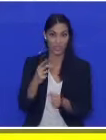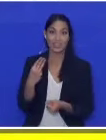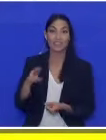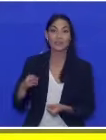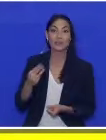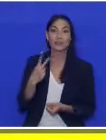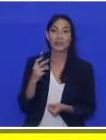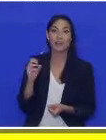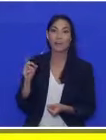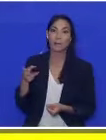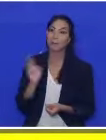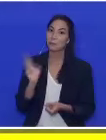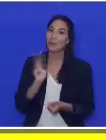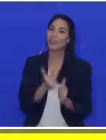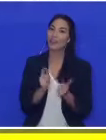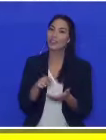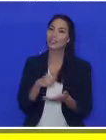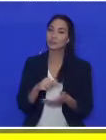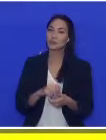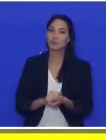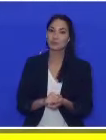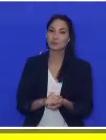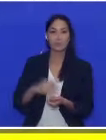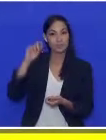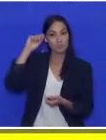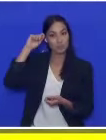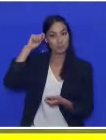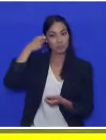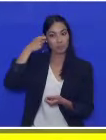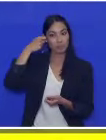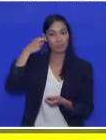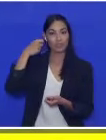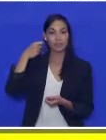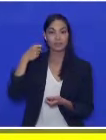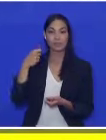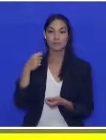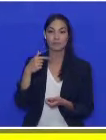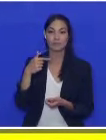milhões e 200 mil reais na Time Mania. Bola preta, número